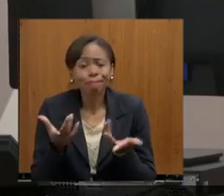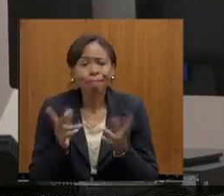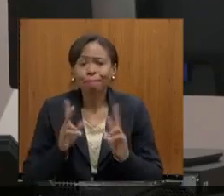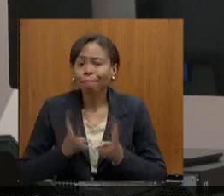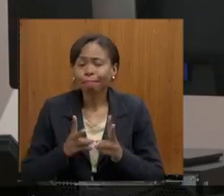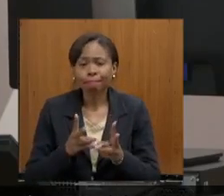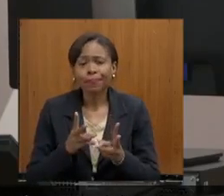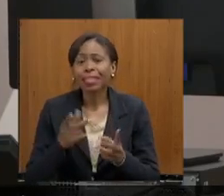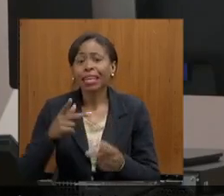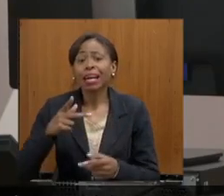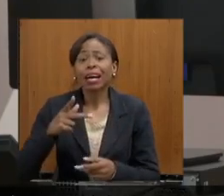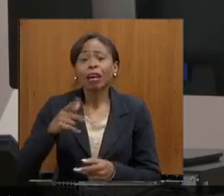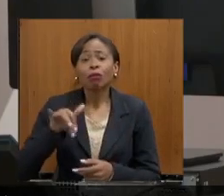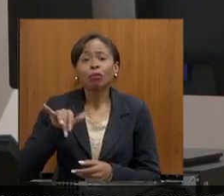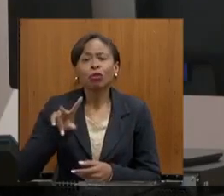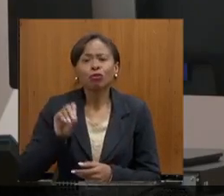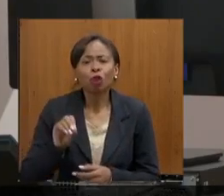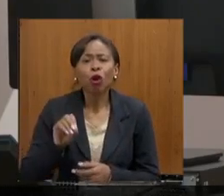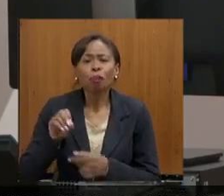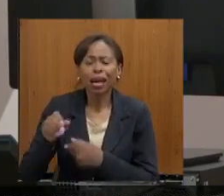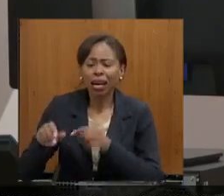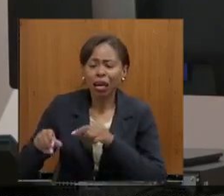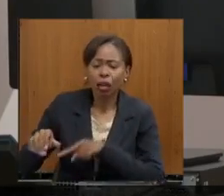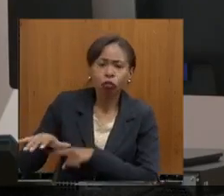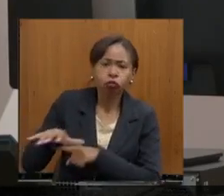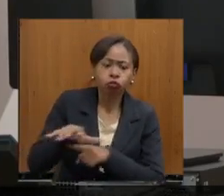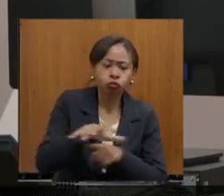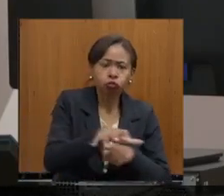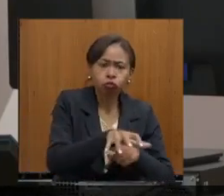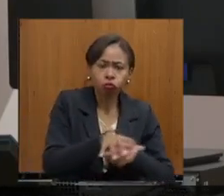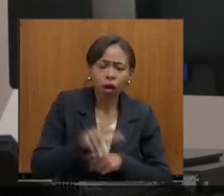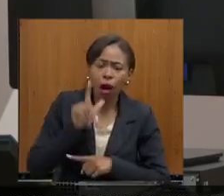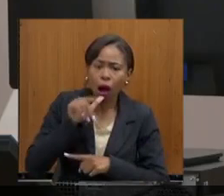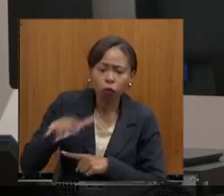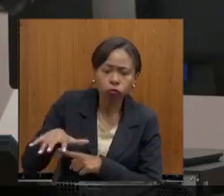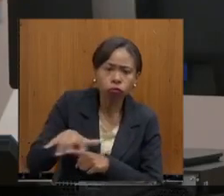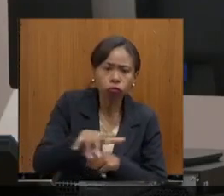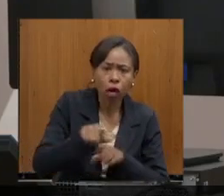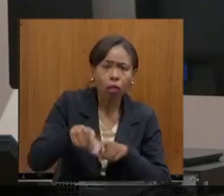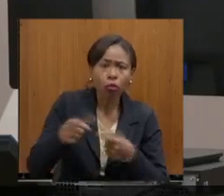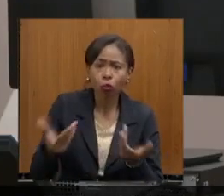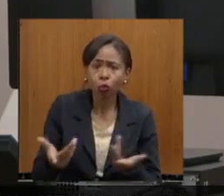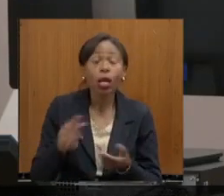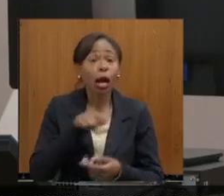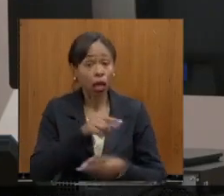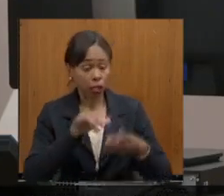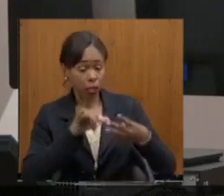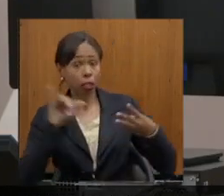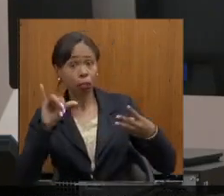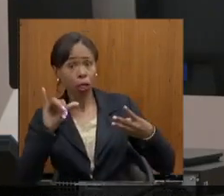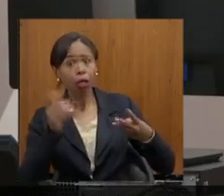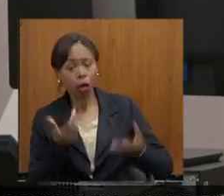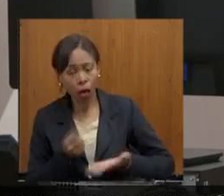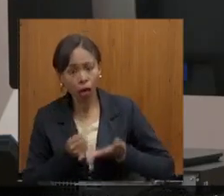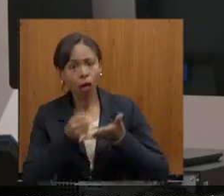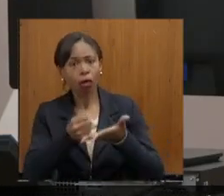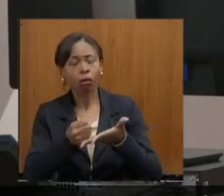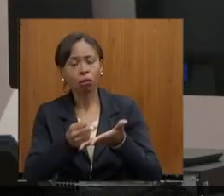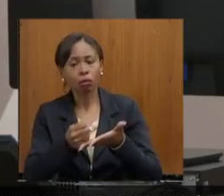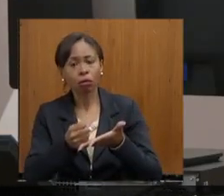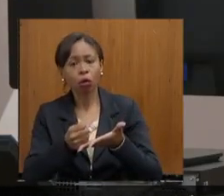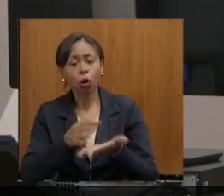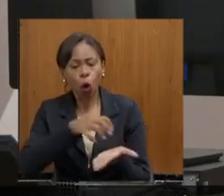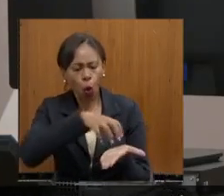que possa irrigar a agricultura EA Cemig vem se preocupando com isso e fazendo chegar lá na ponta né quanto